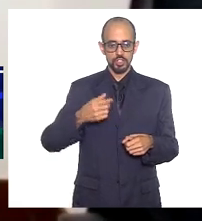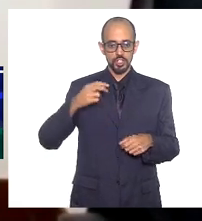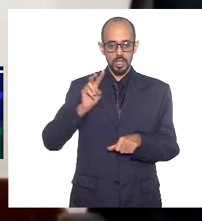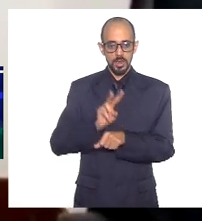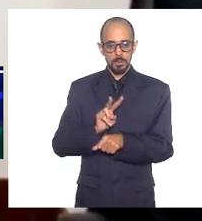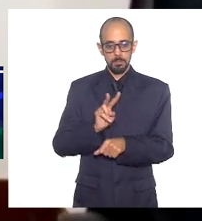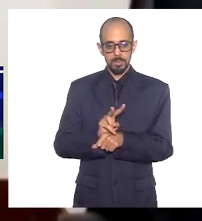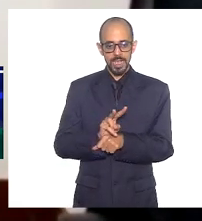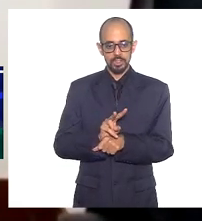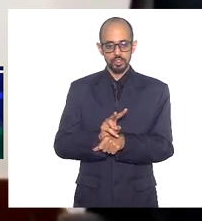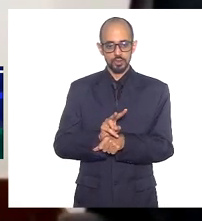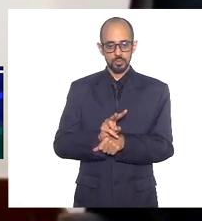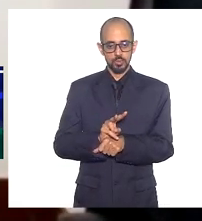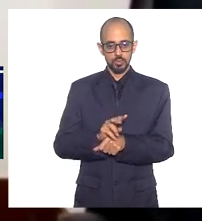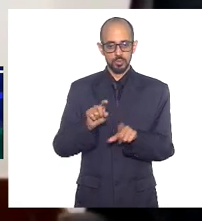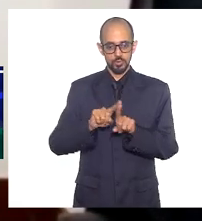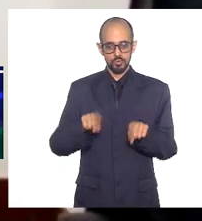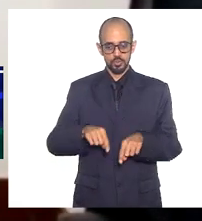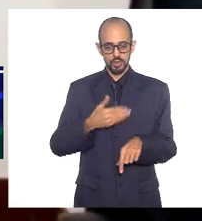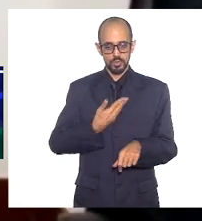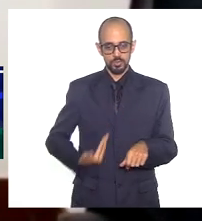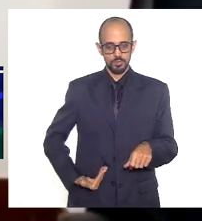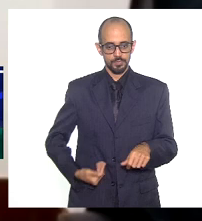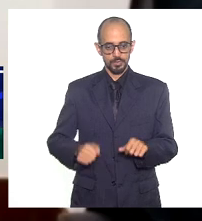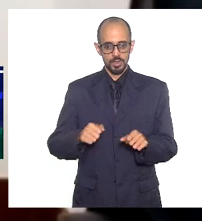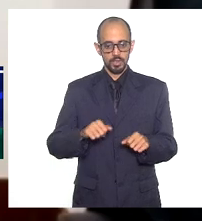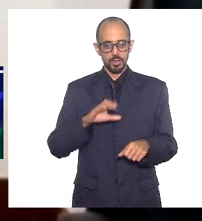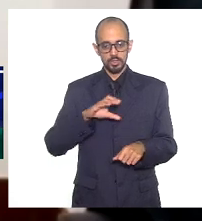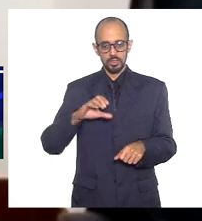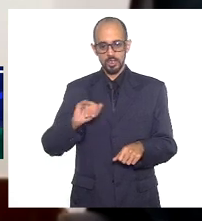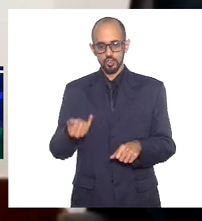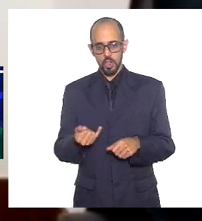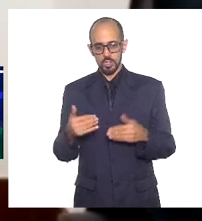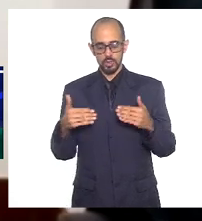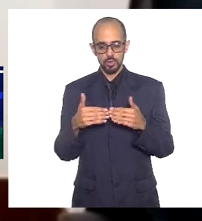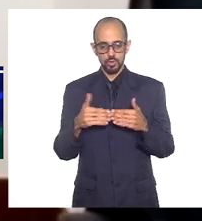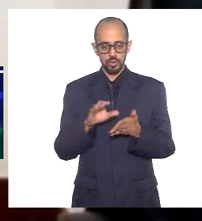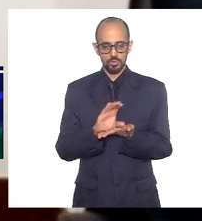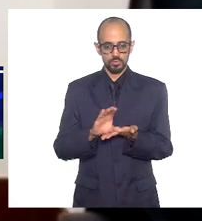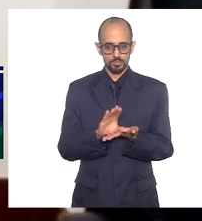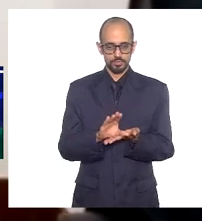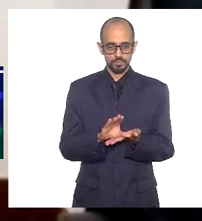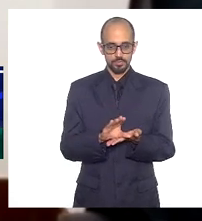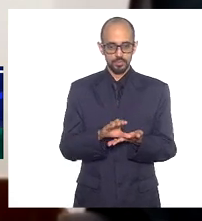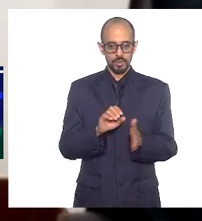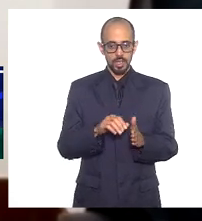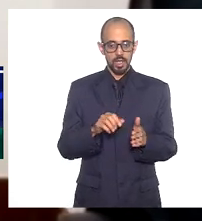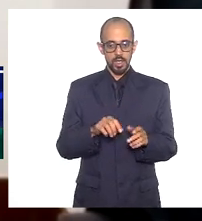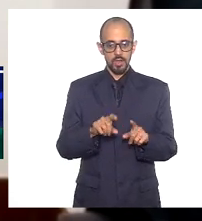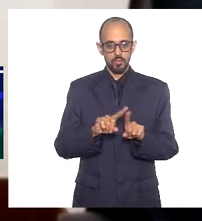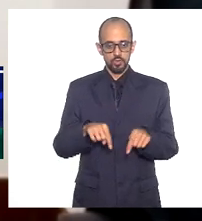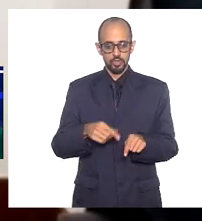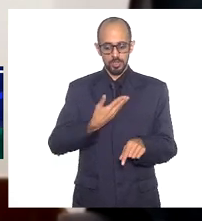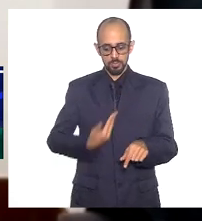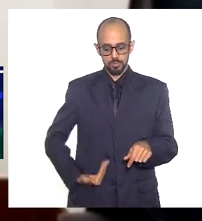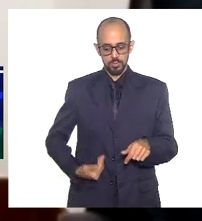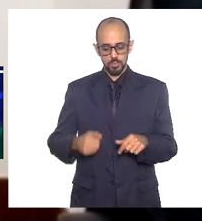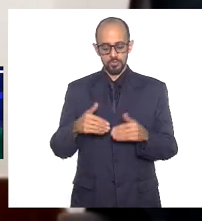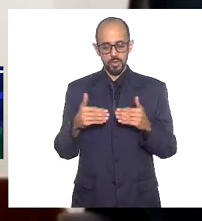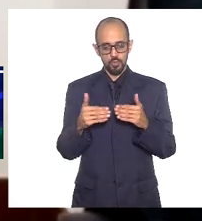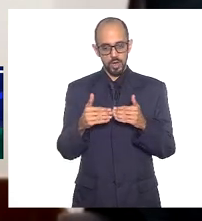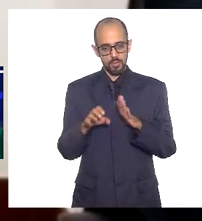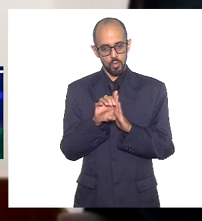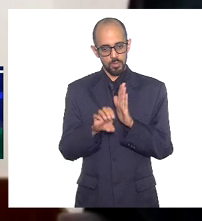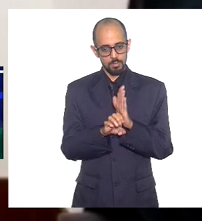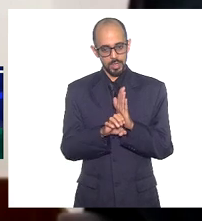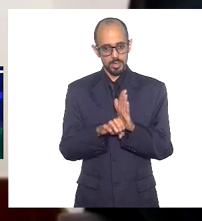âmbito do estado do Rio de Janeiro parecer da comissão de condição de justiça pela condicionalidade servidores públicos favorável com emendas e de orçamento